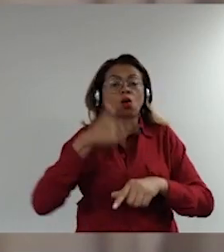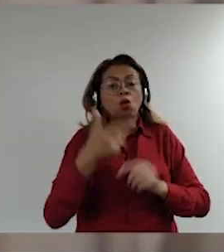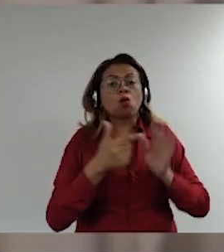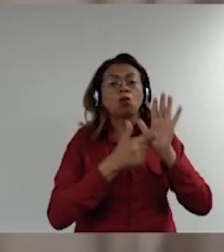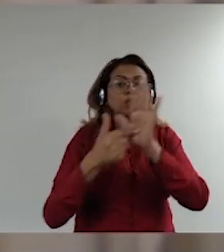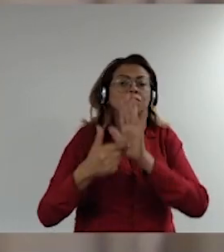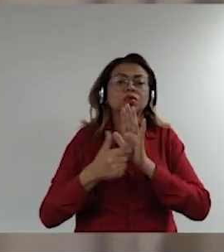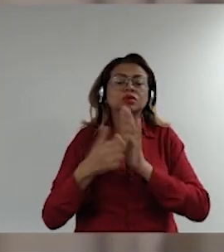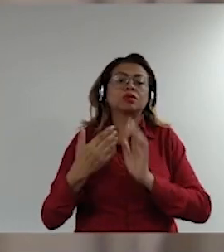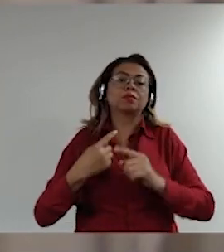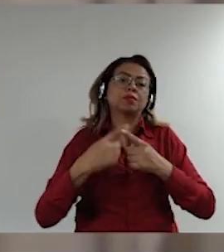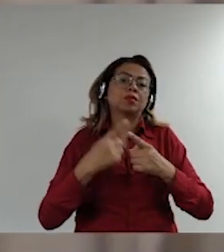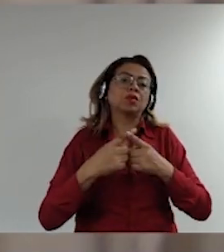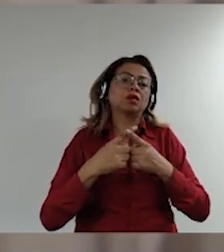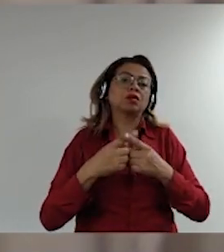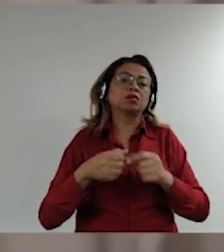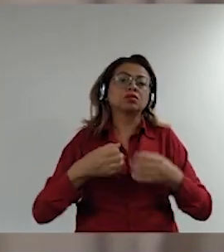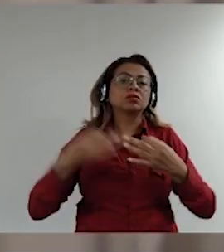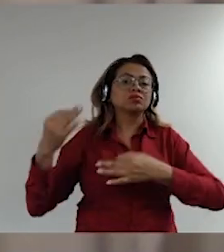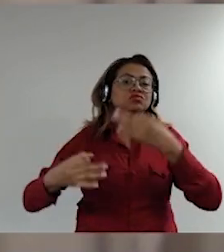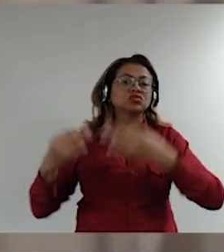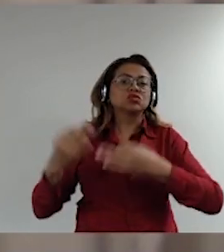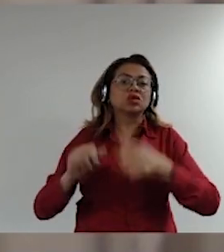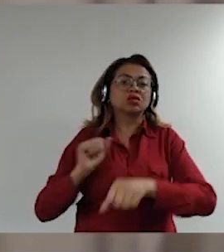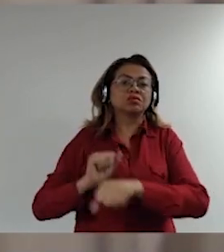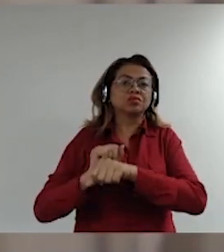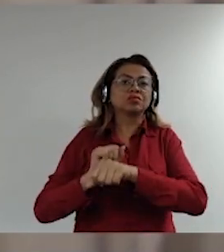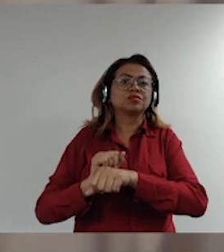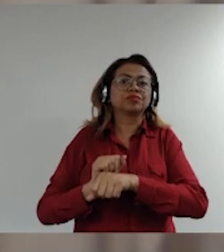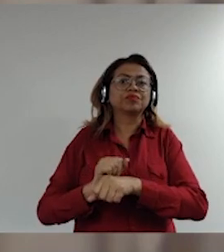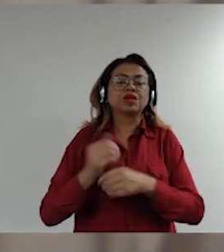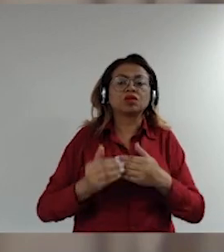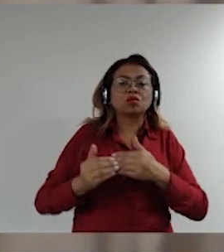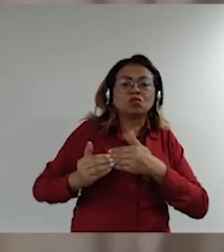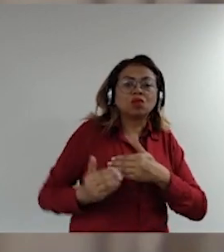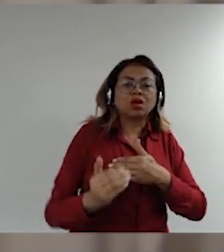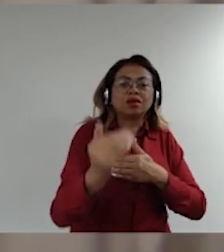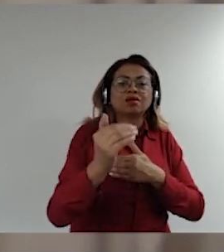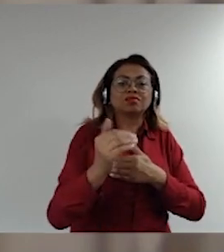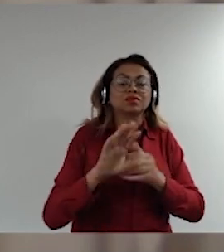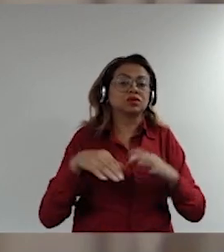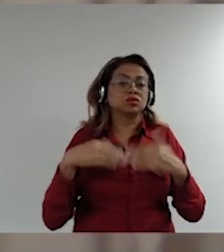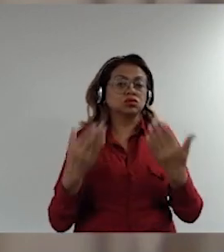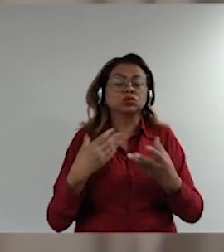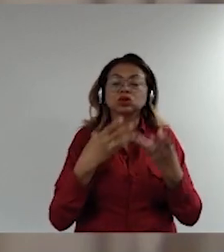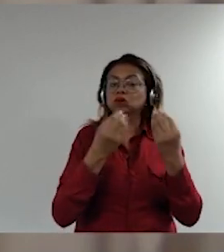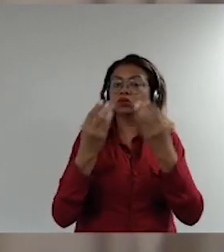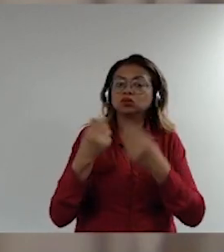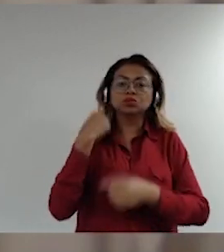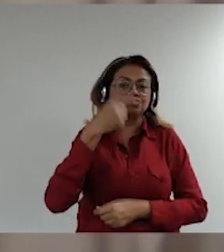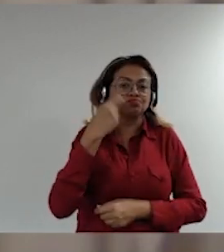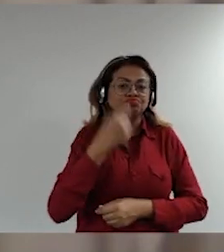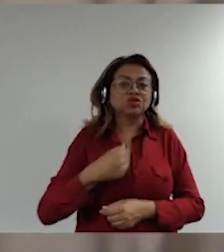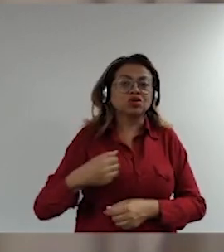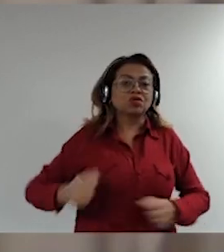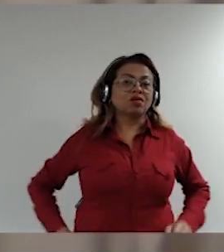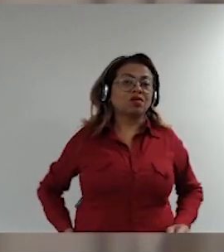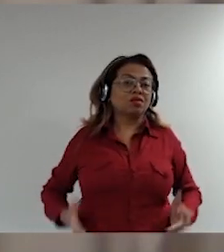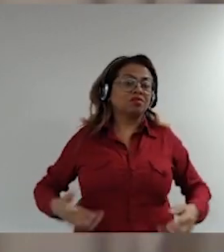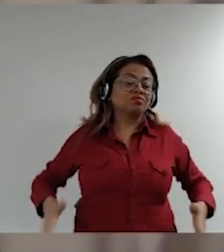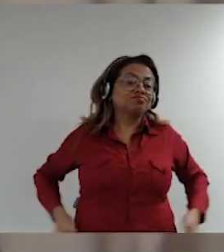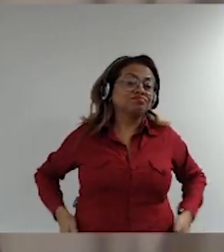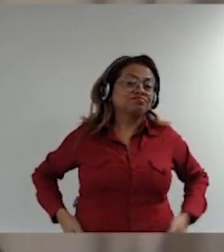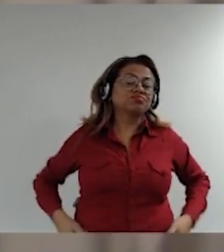reflexo, porque sem o judiciário funcionar, prazos suspensos, isso reflete automaticamente no bolso de cada um de